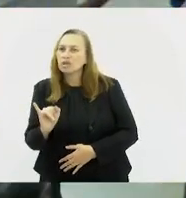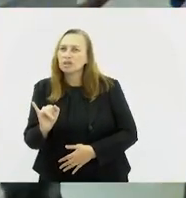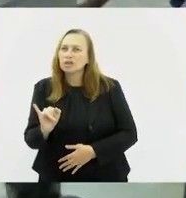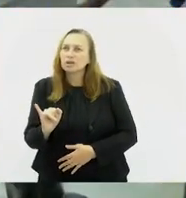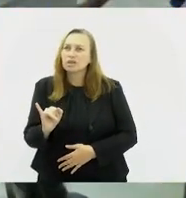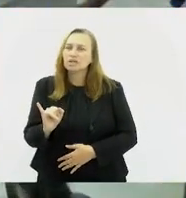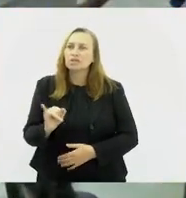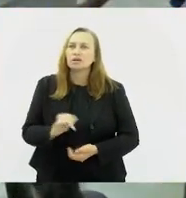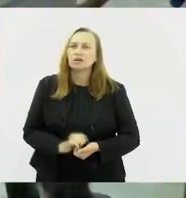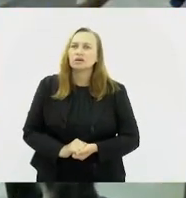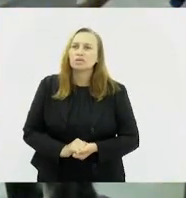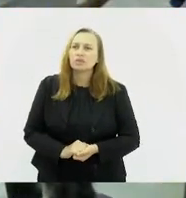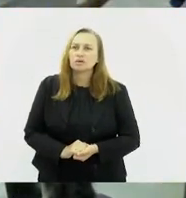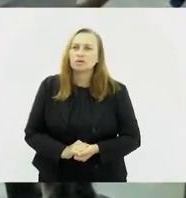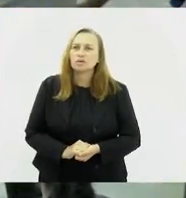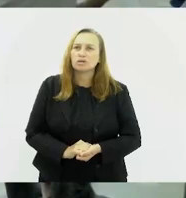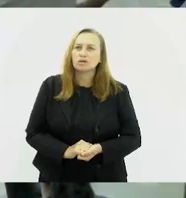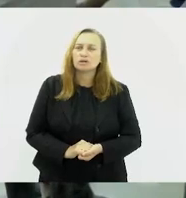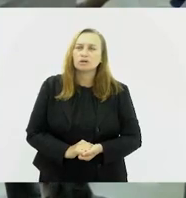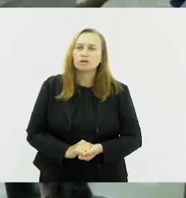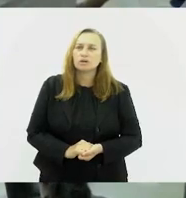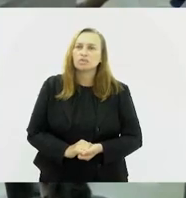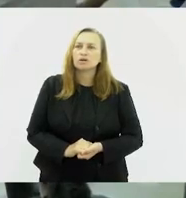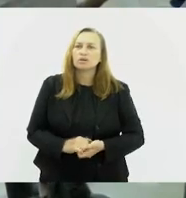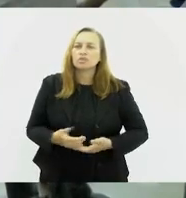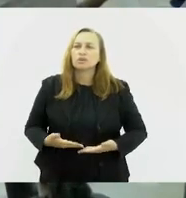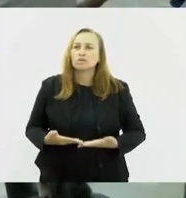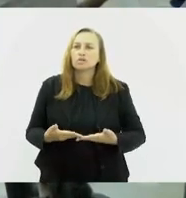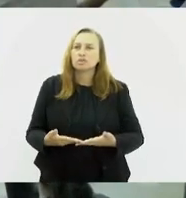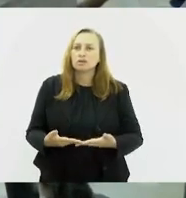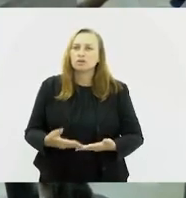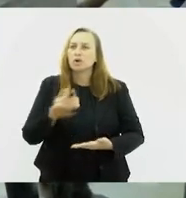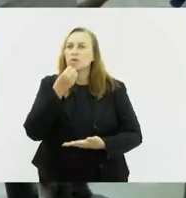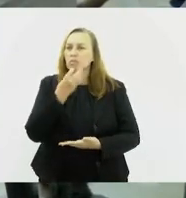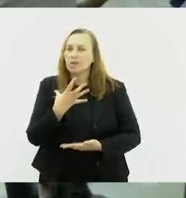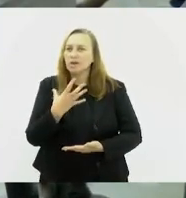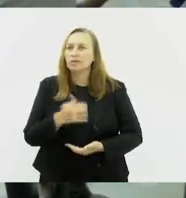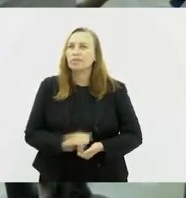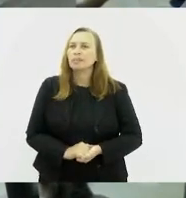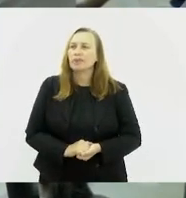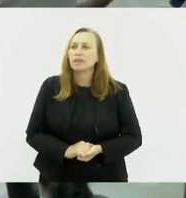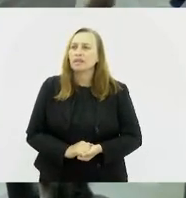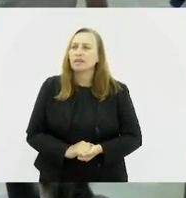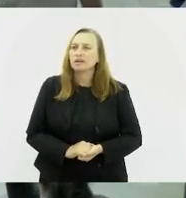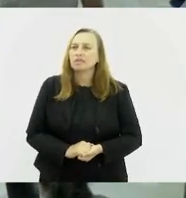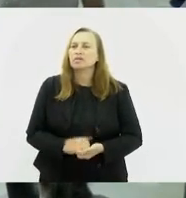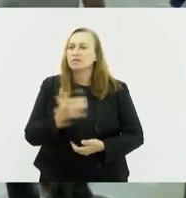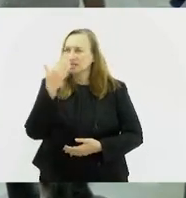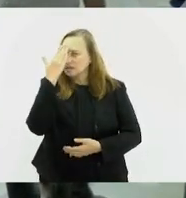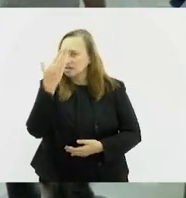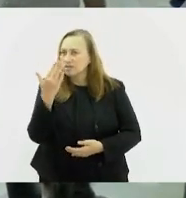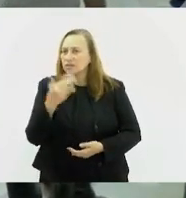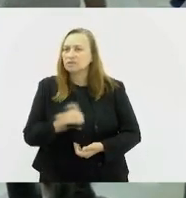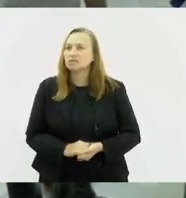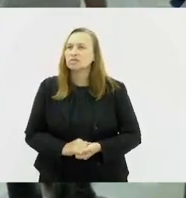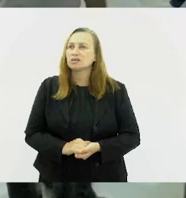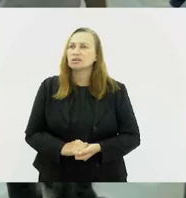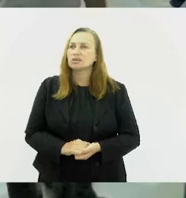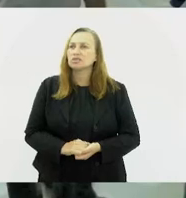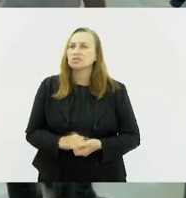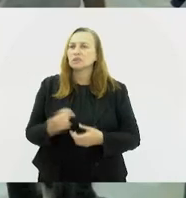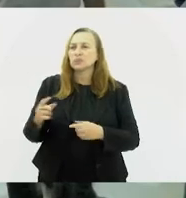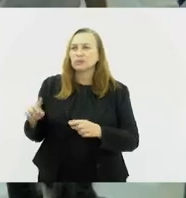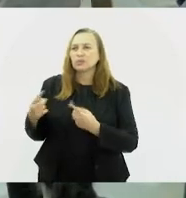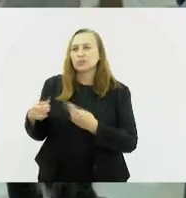você colocou para nos servir, que nos serve muito bem. Temos a agradecer. A gente perturba o tempo todo. Eles